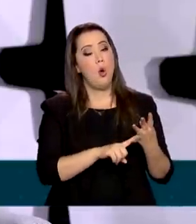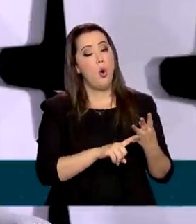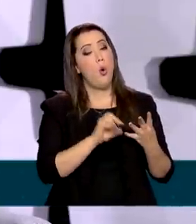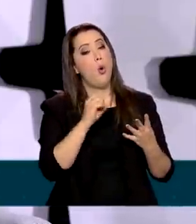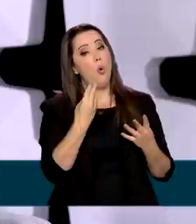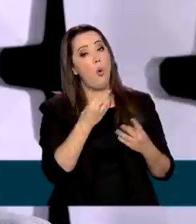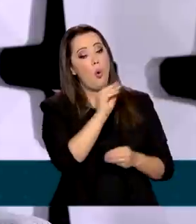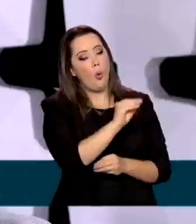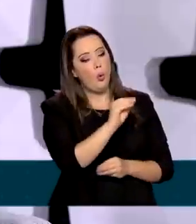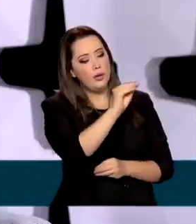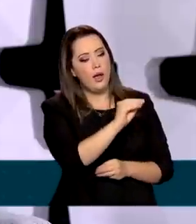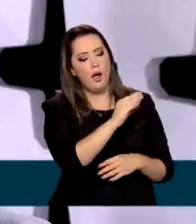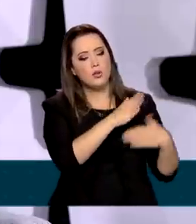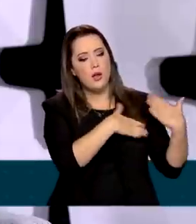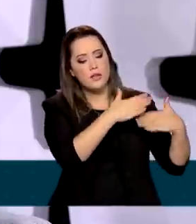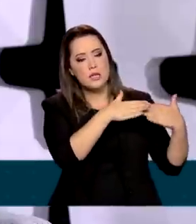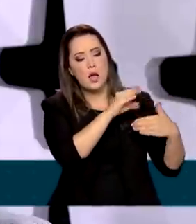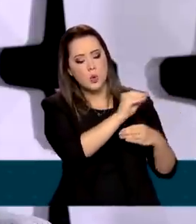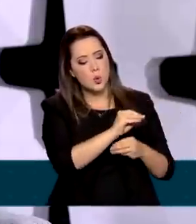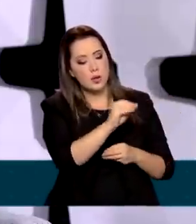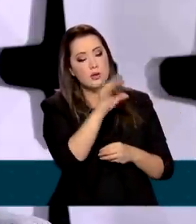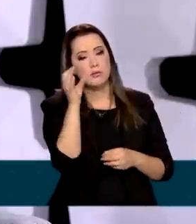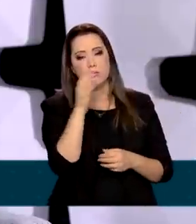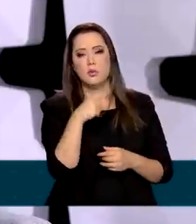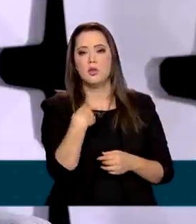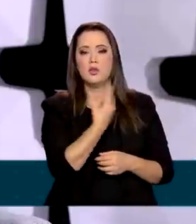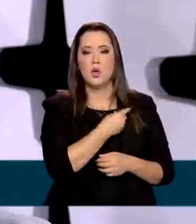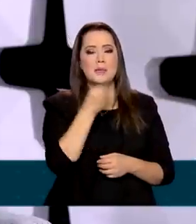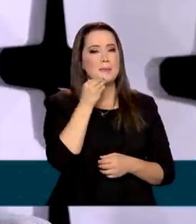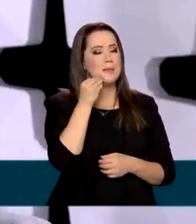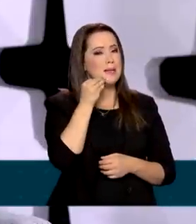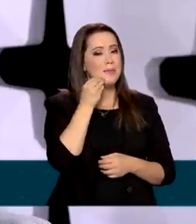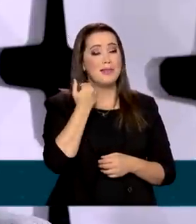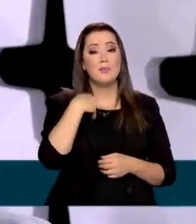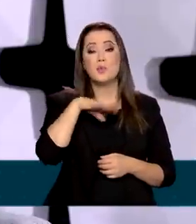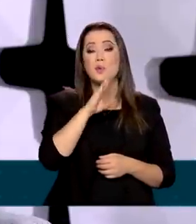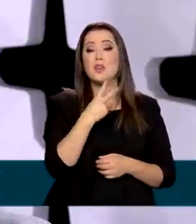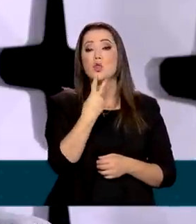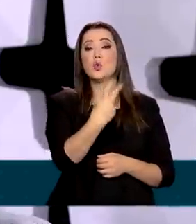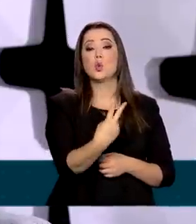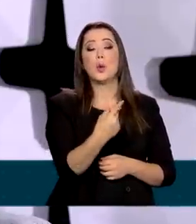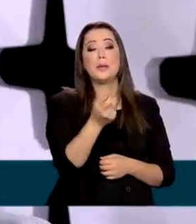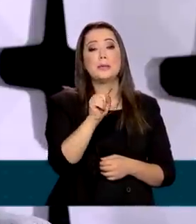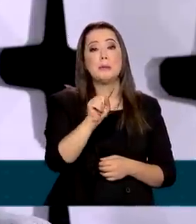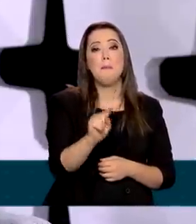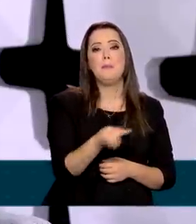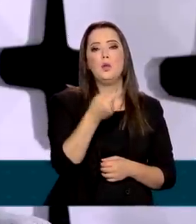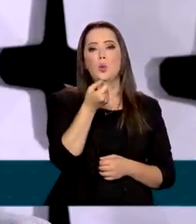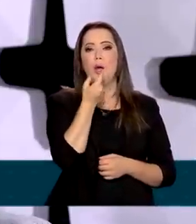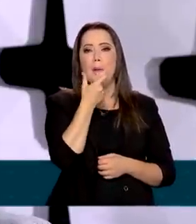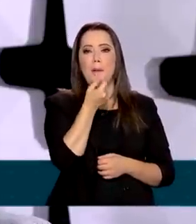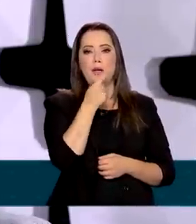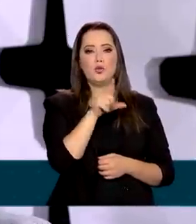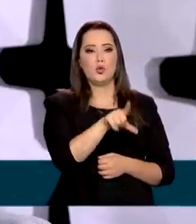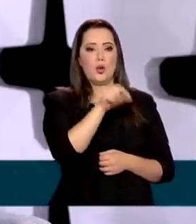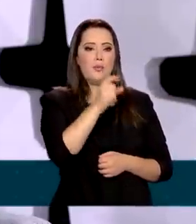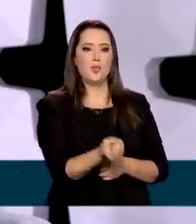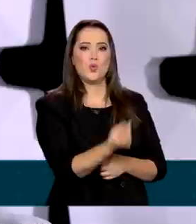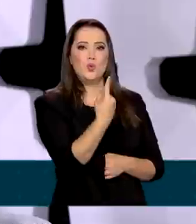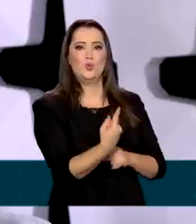avançados ou tratamentos para doença, nós testamos mais de 2 mil medicamentos, chegando a um medicamento que foi